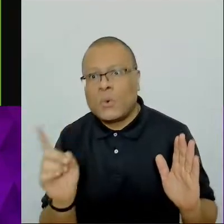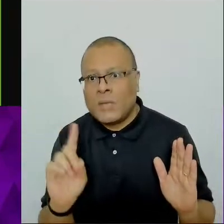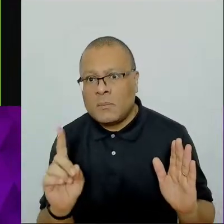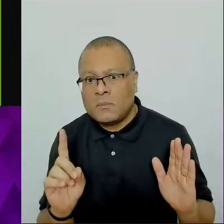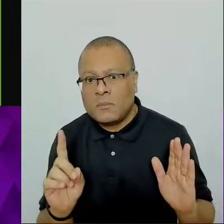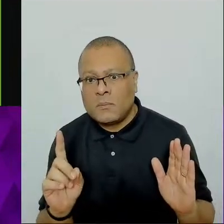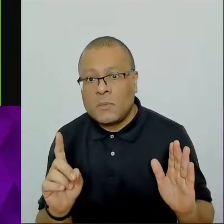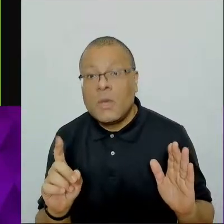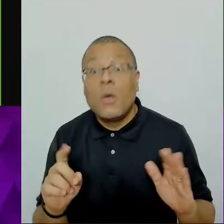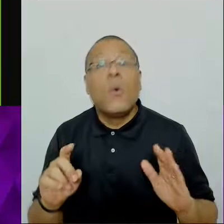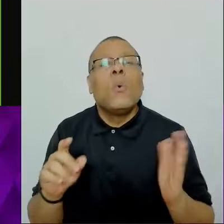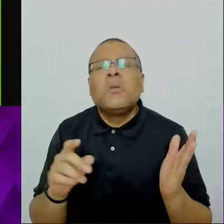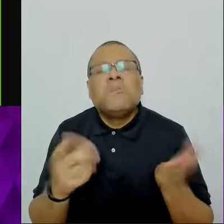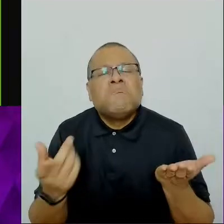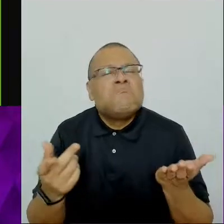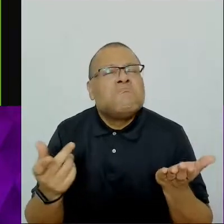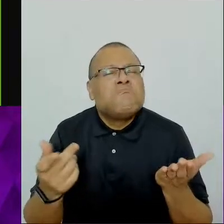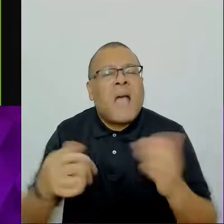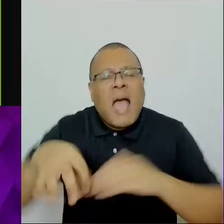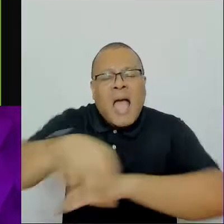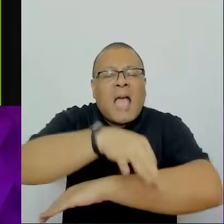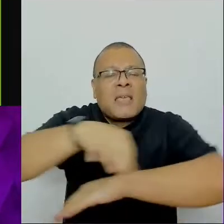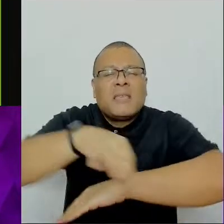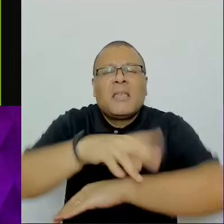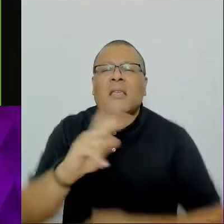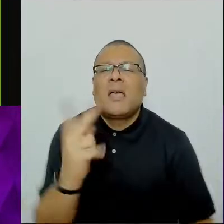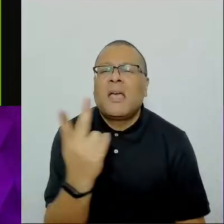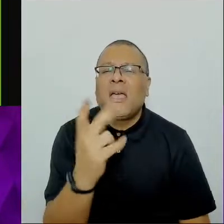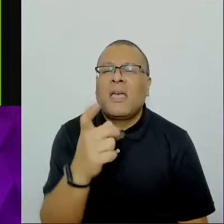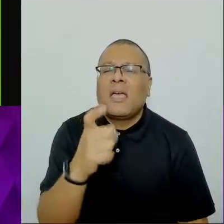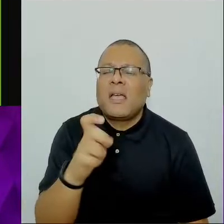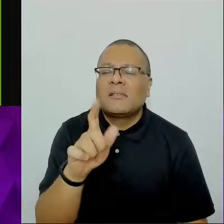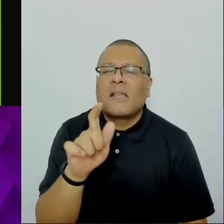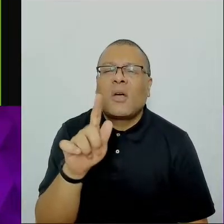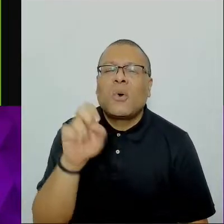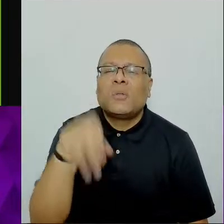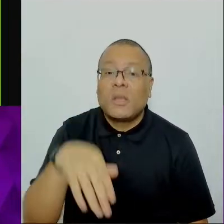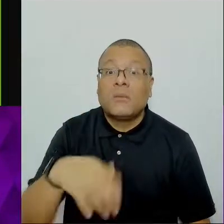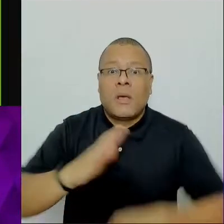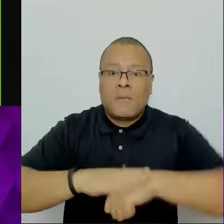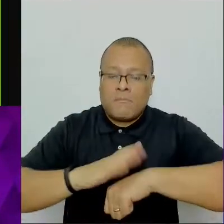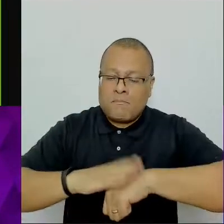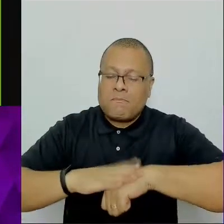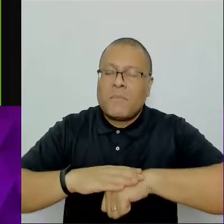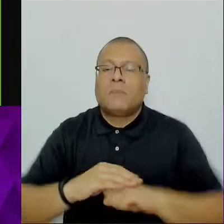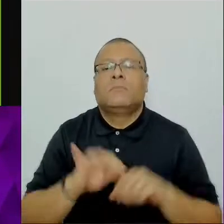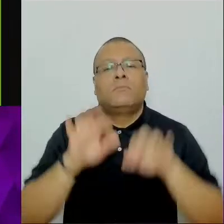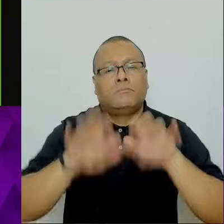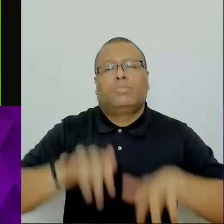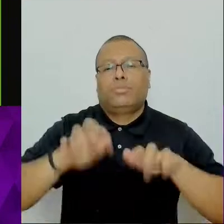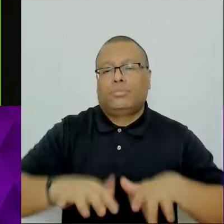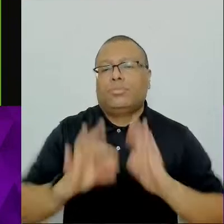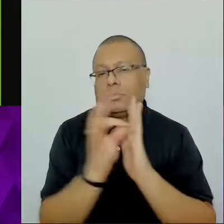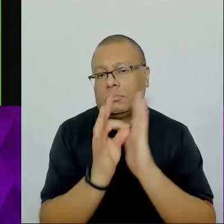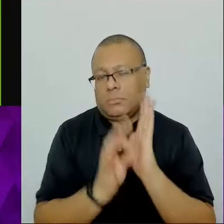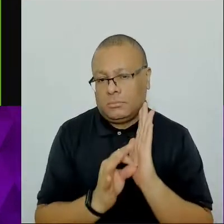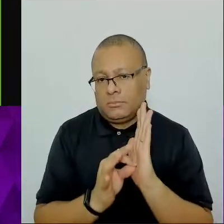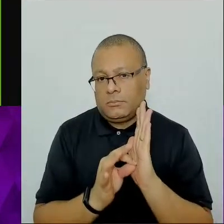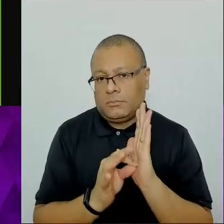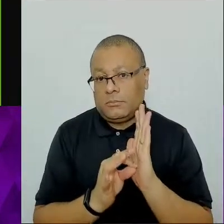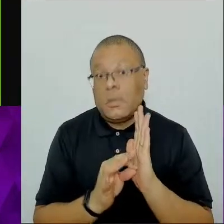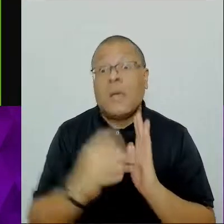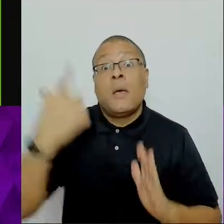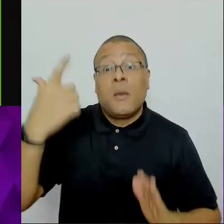que é arquitetura hexagonal. Vamos fazer um hands-on aqui, a mão no código aqui bem rápido e